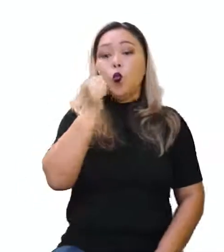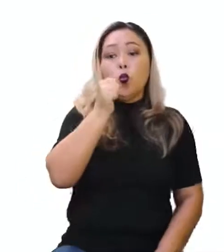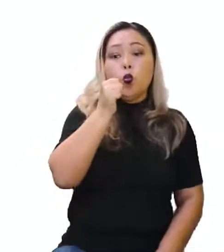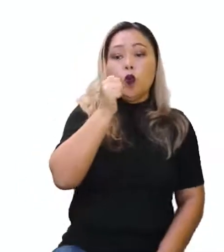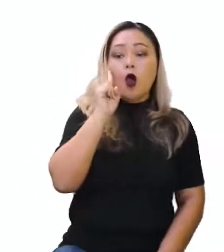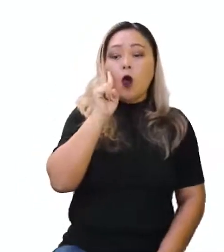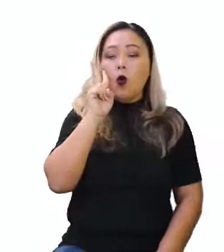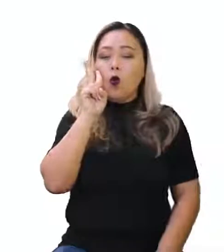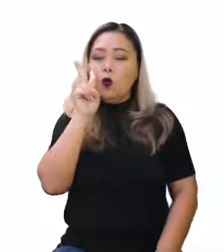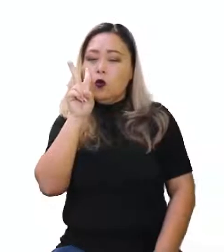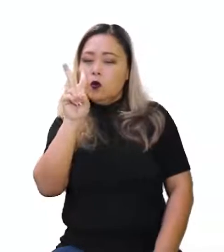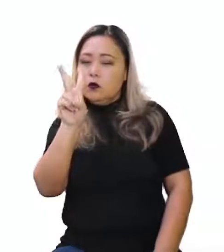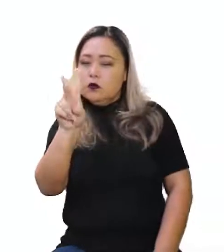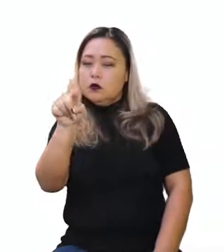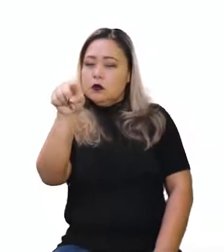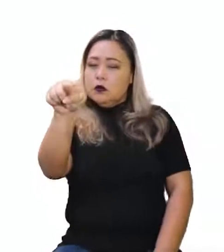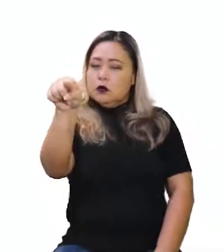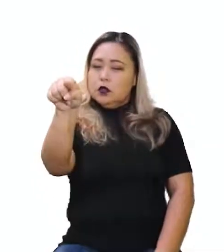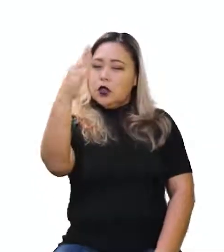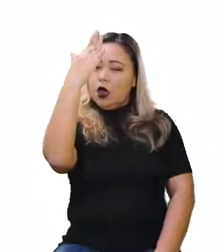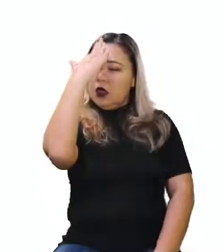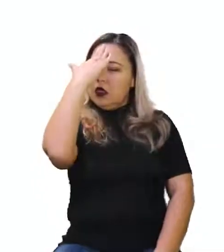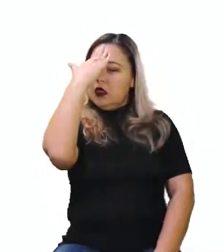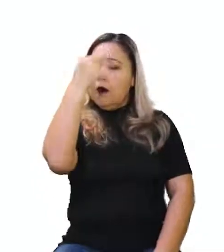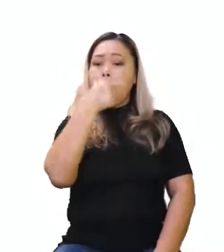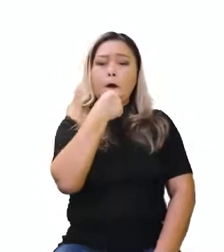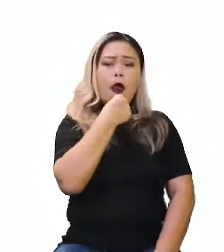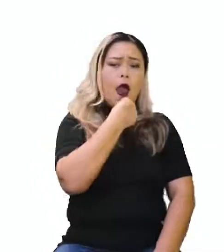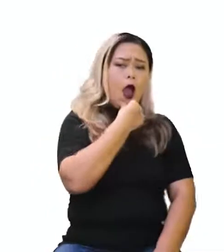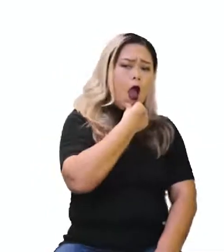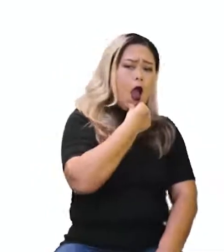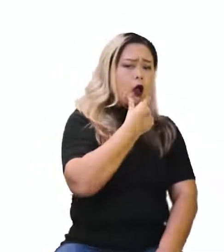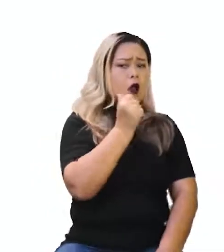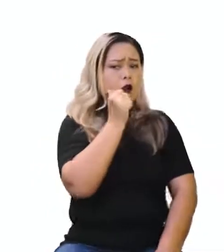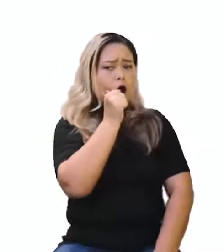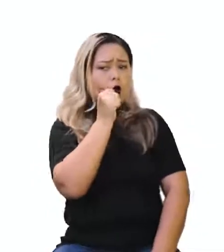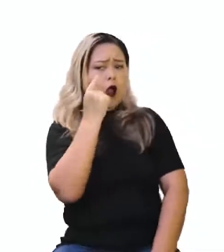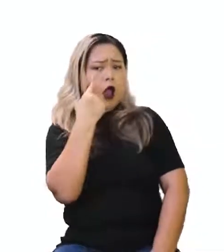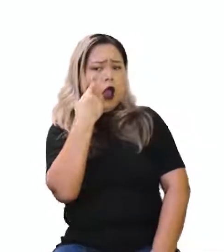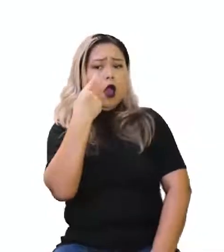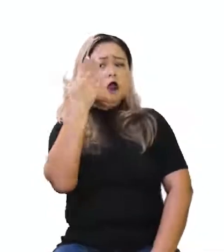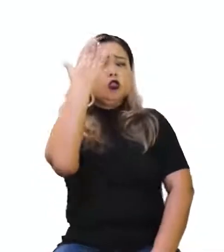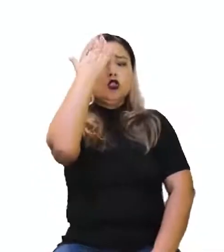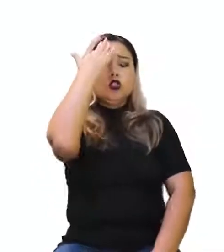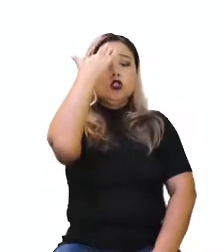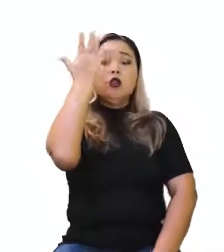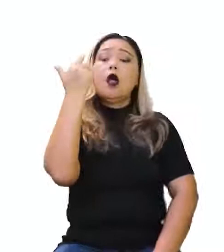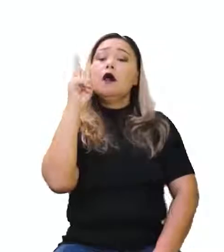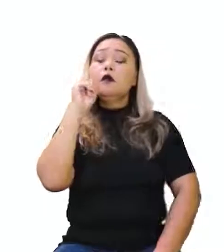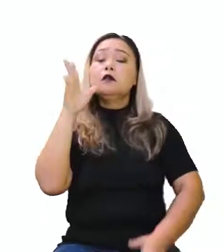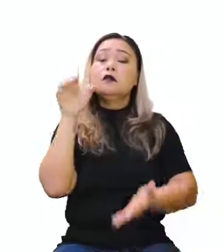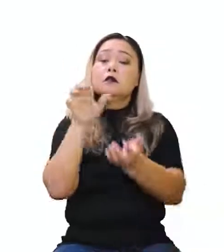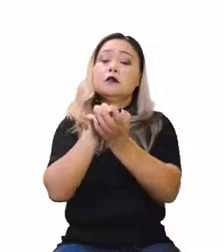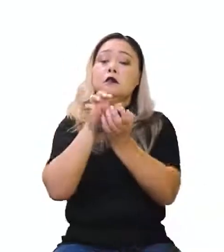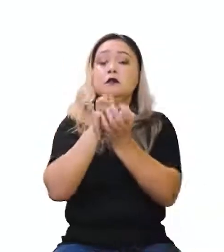assim para a criação, você de longe já sabe quem é macho e quem é fêmea. Lembra na nossa outra aula de jacaré? De longe, tu não sabe quem